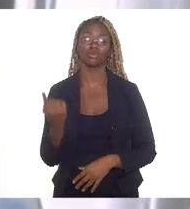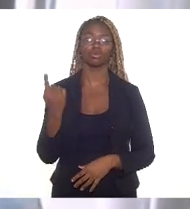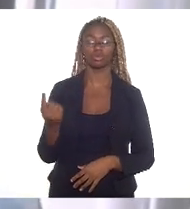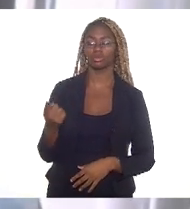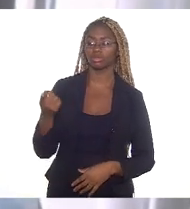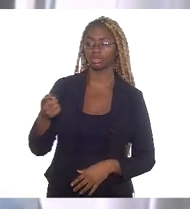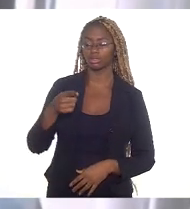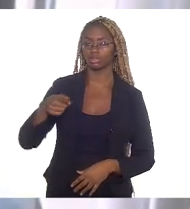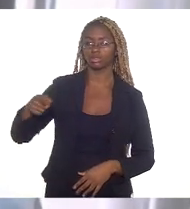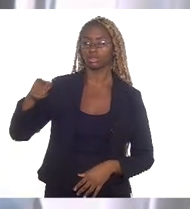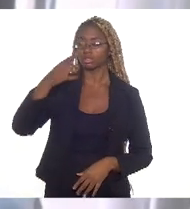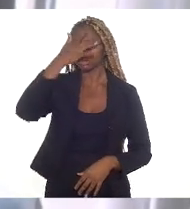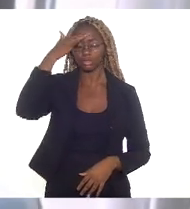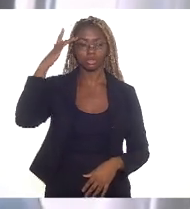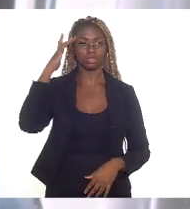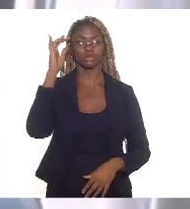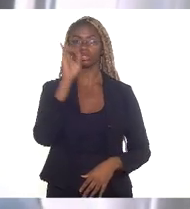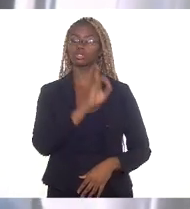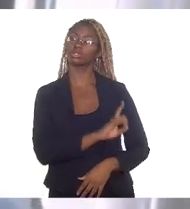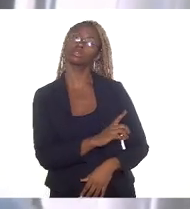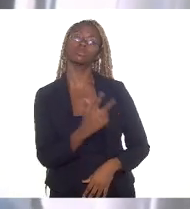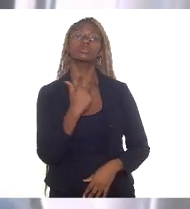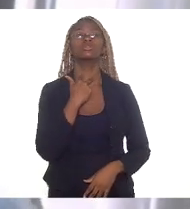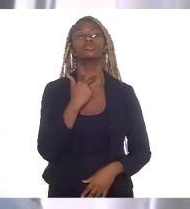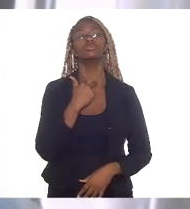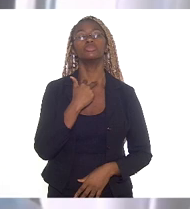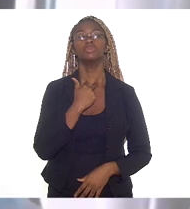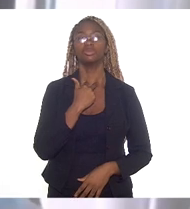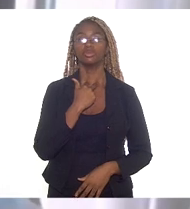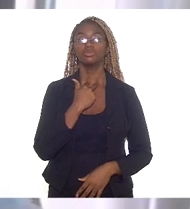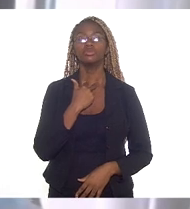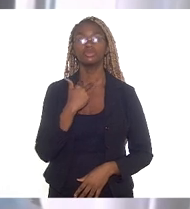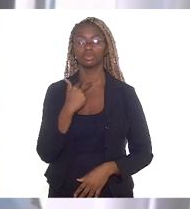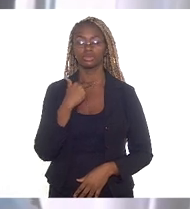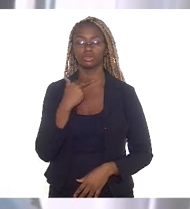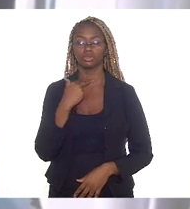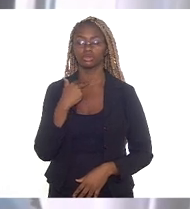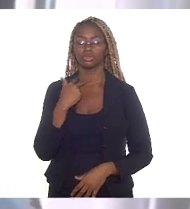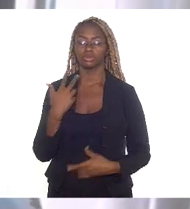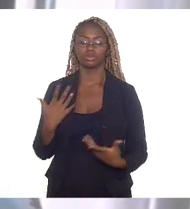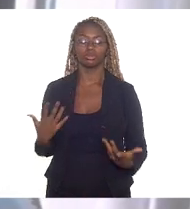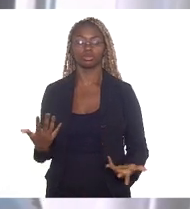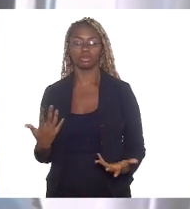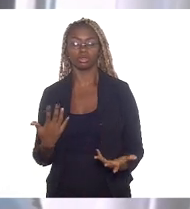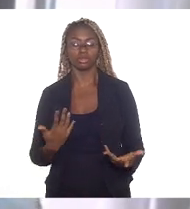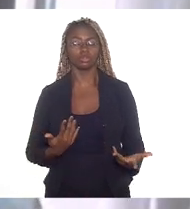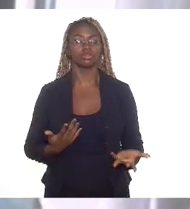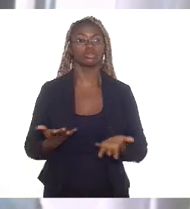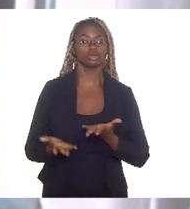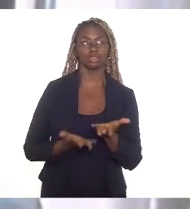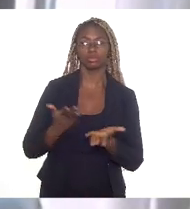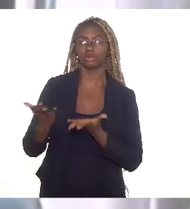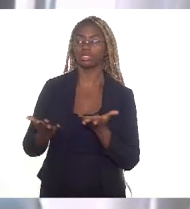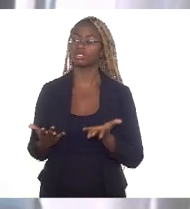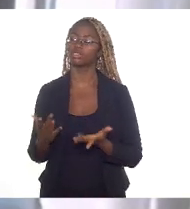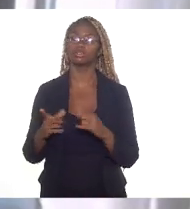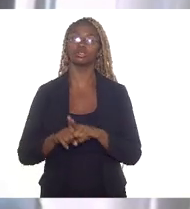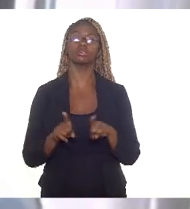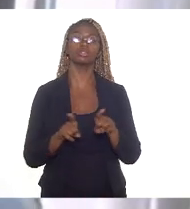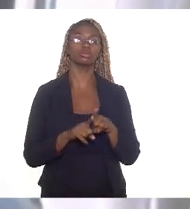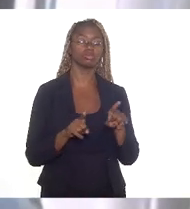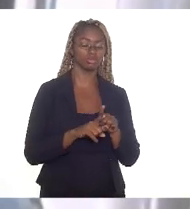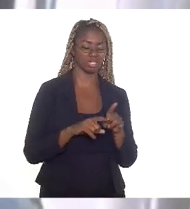das pessoas com deficiência, que não podem, portanto, ser alcançadas por um tratamento, por um escalonamento